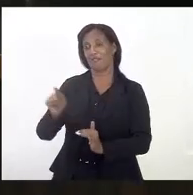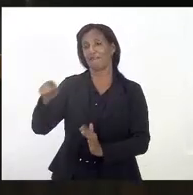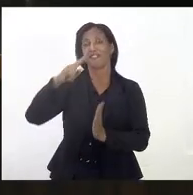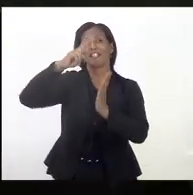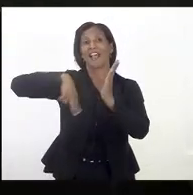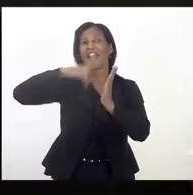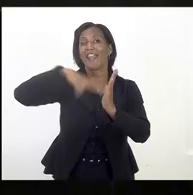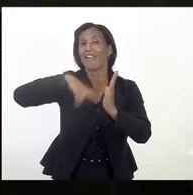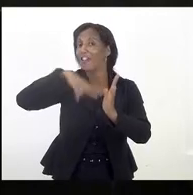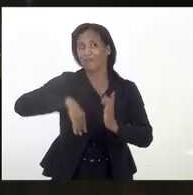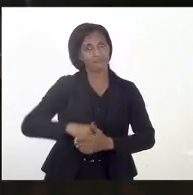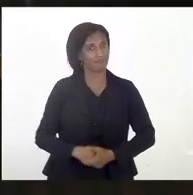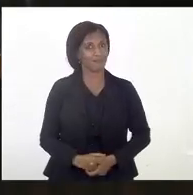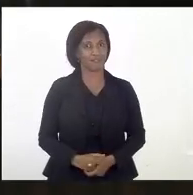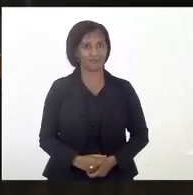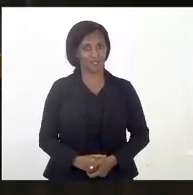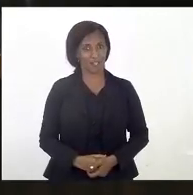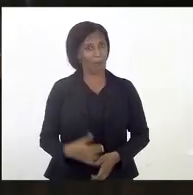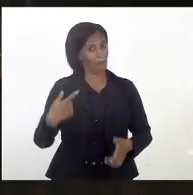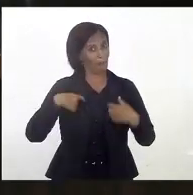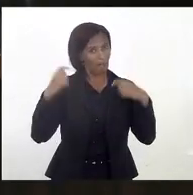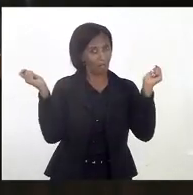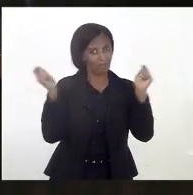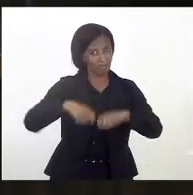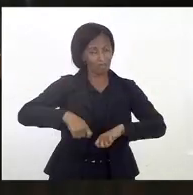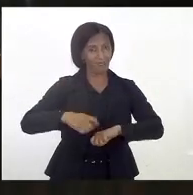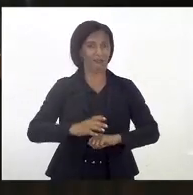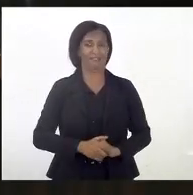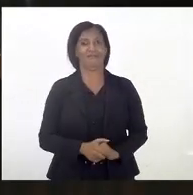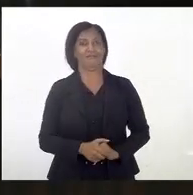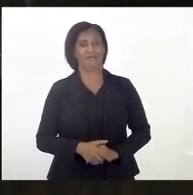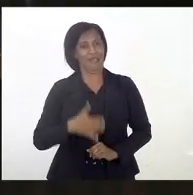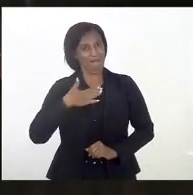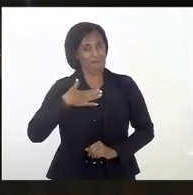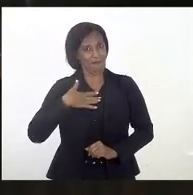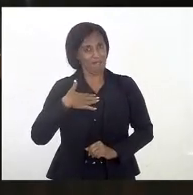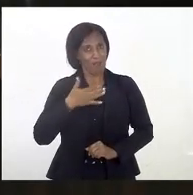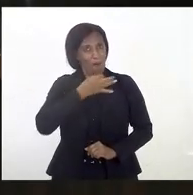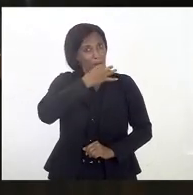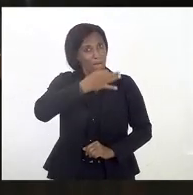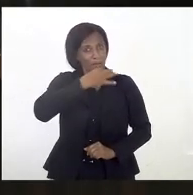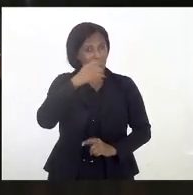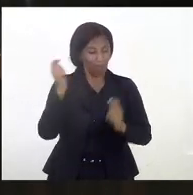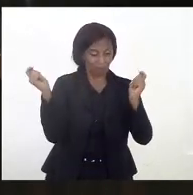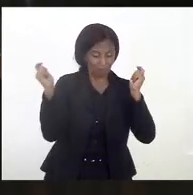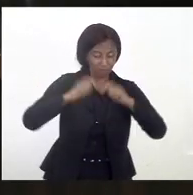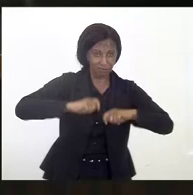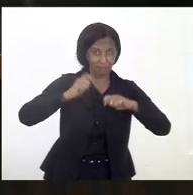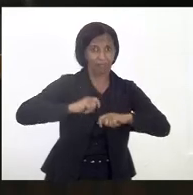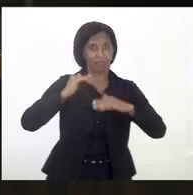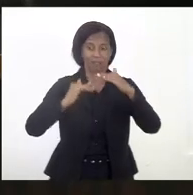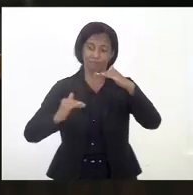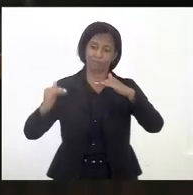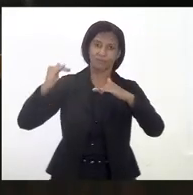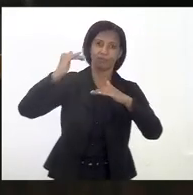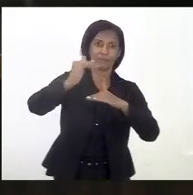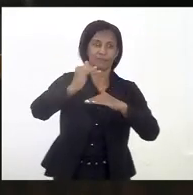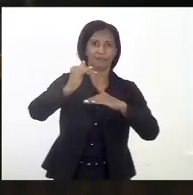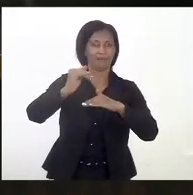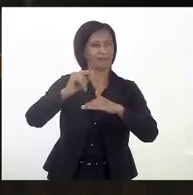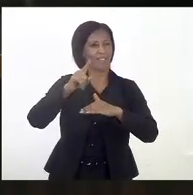está lendo não né mas mas é possível inclusive é possível Na minha opinião que ultrapasse